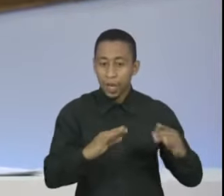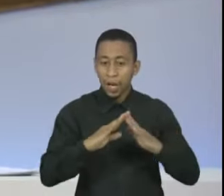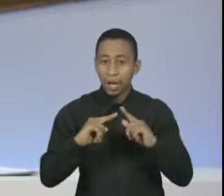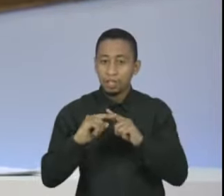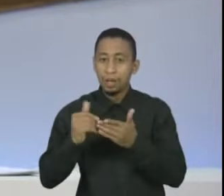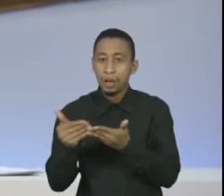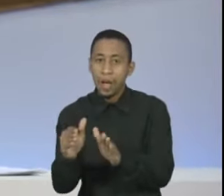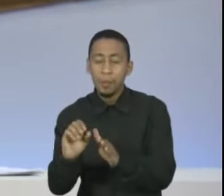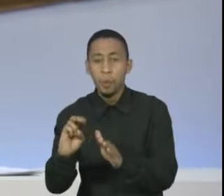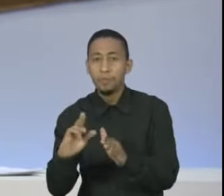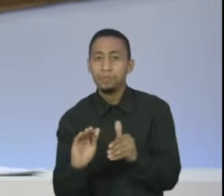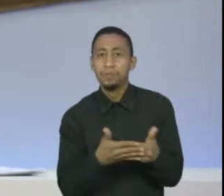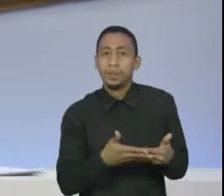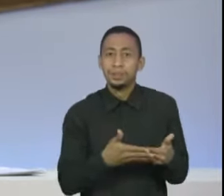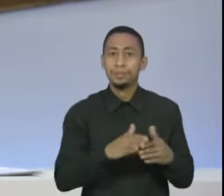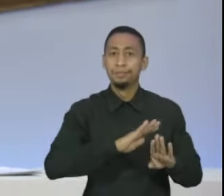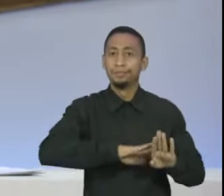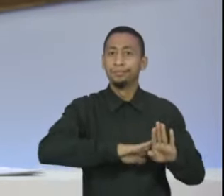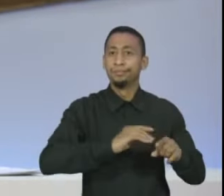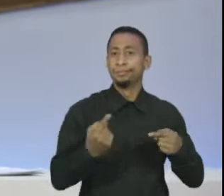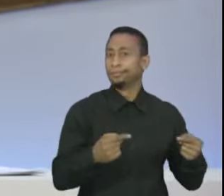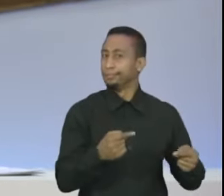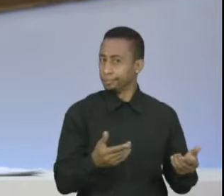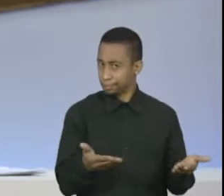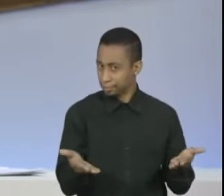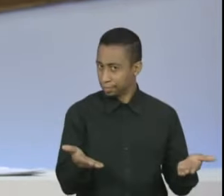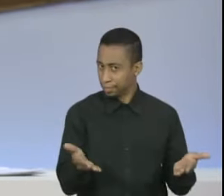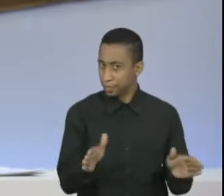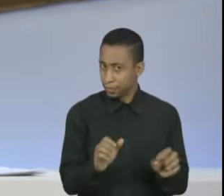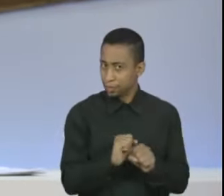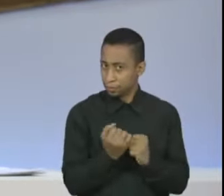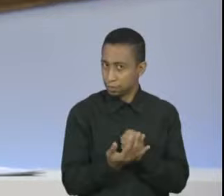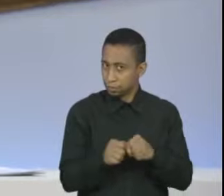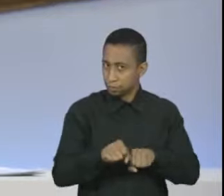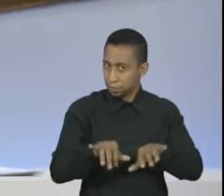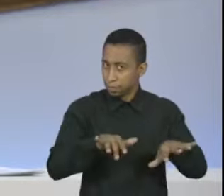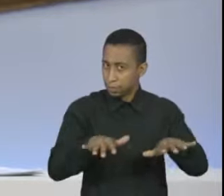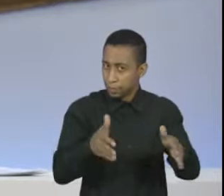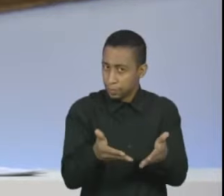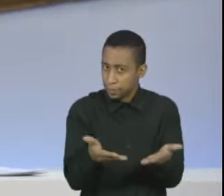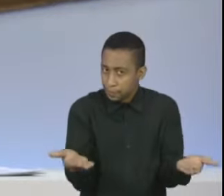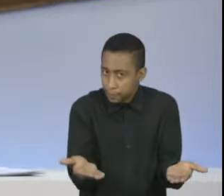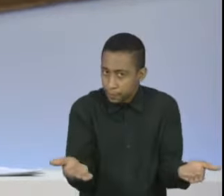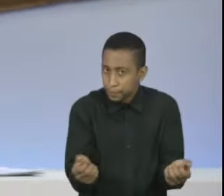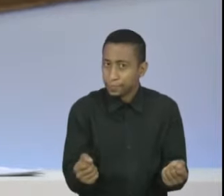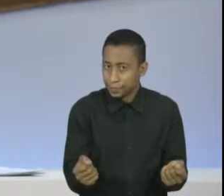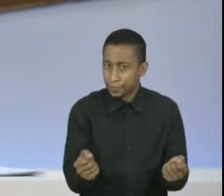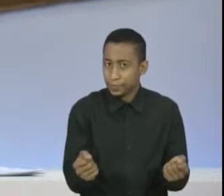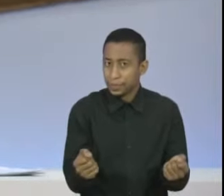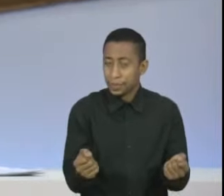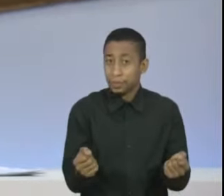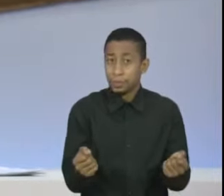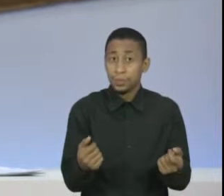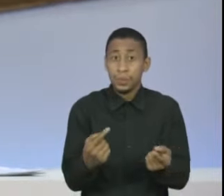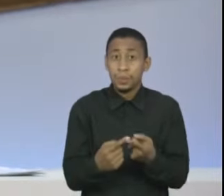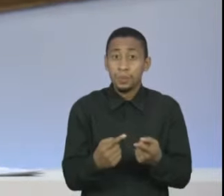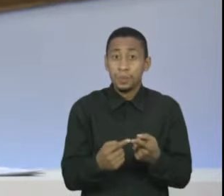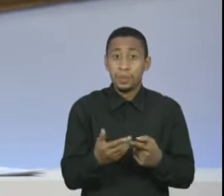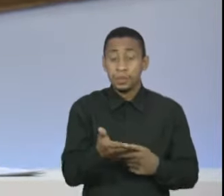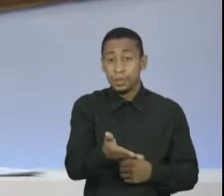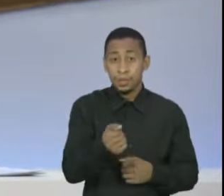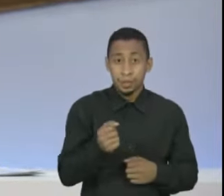sendo instrumentalizado politicamente Não nessa e essa pandemia na nas divergências